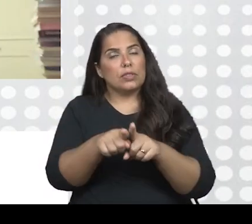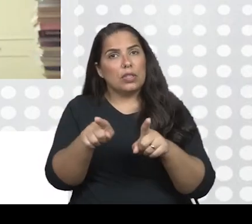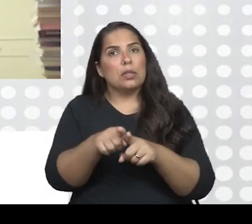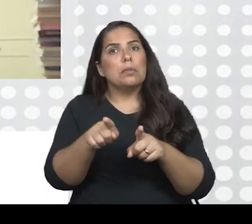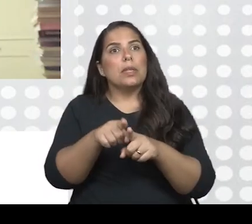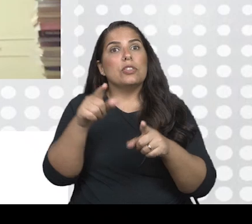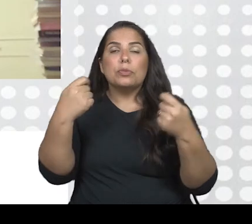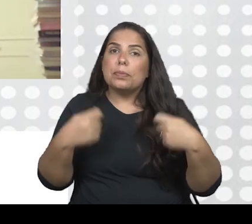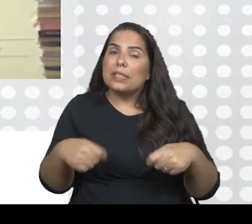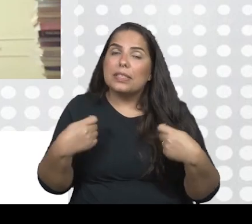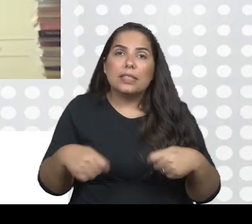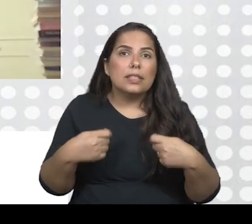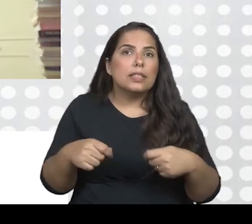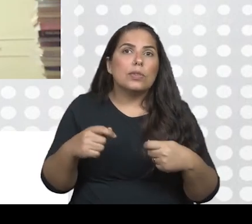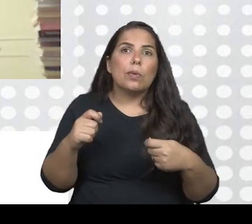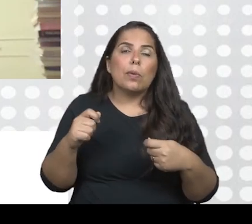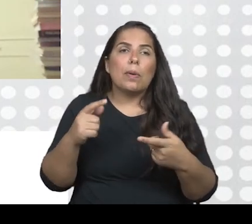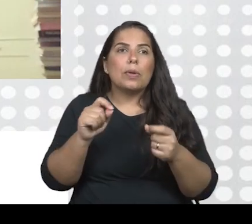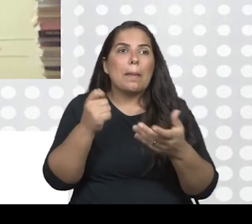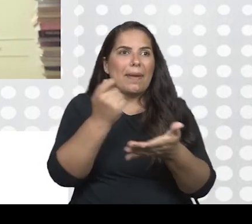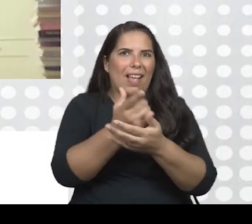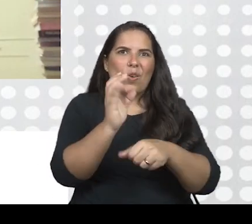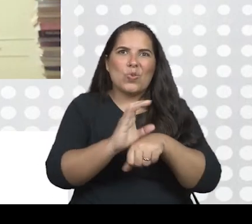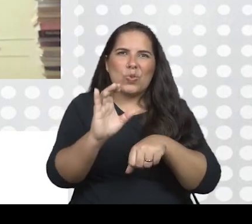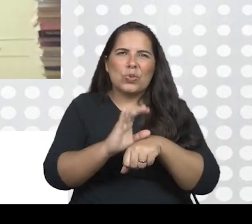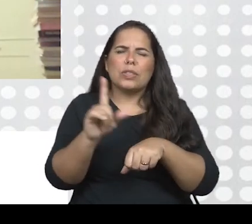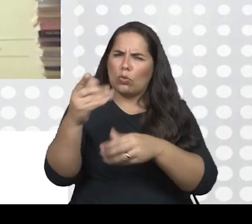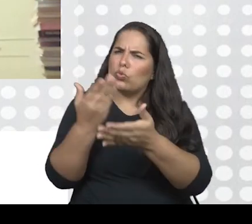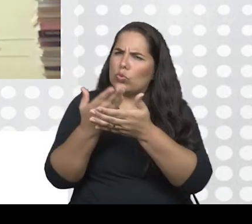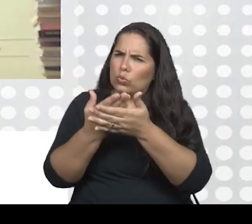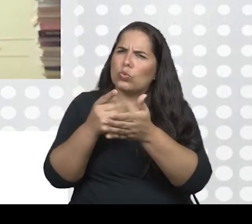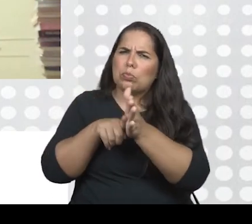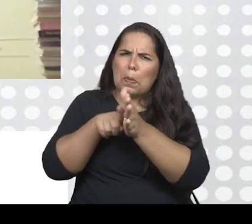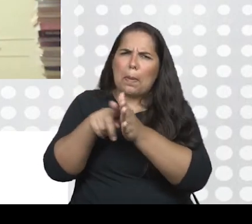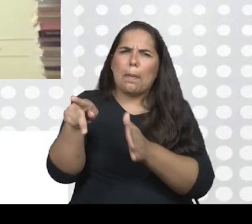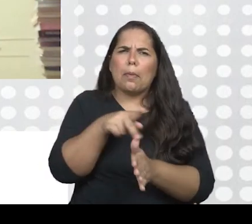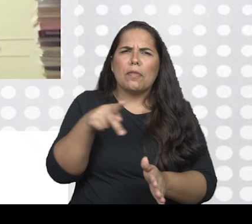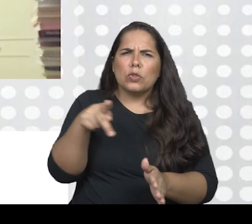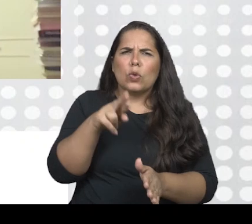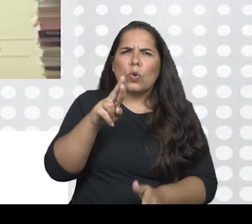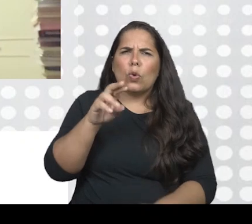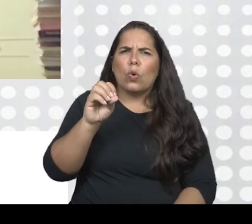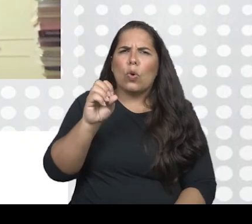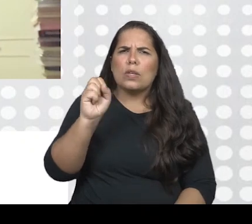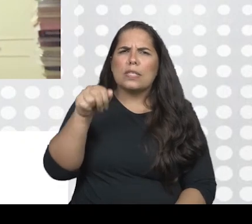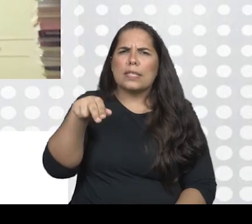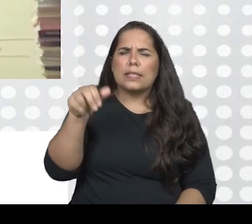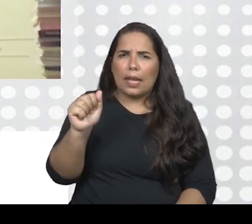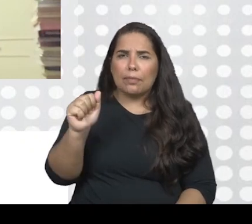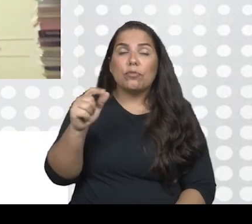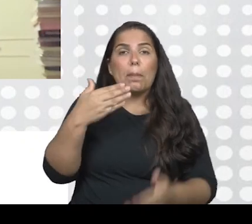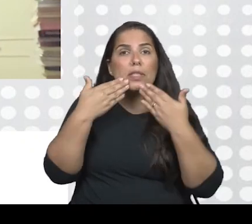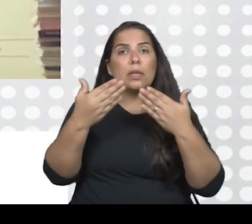os professores precisam pagar. Esses cursos têm um estudo recente da professora Rosana Casagrande, nós